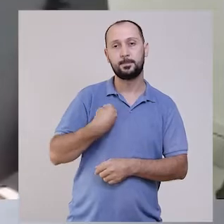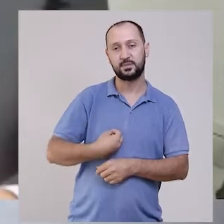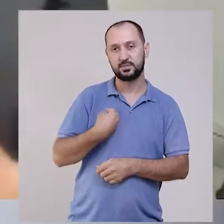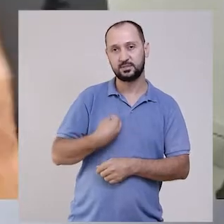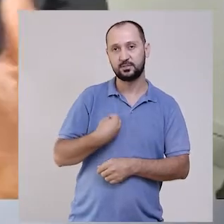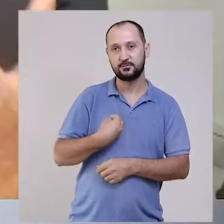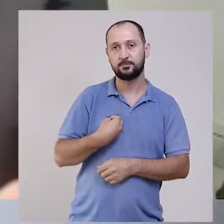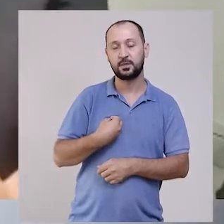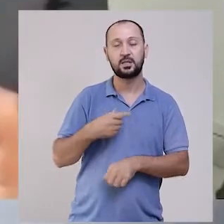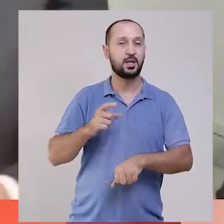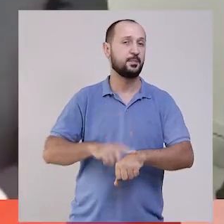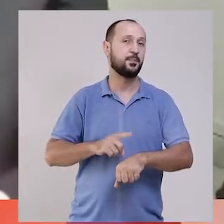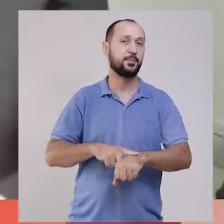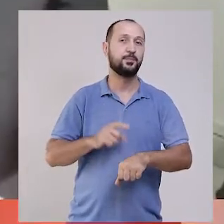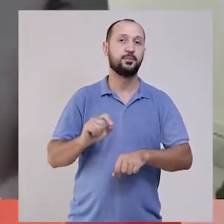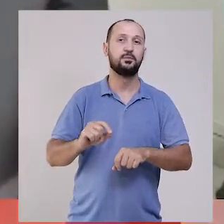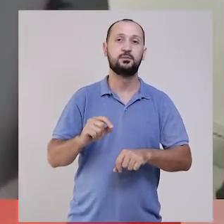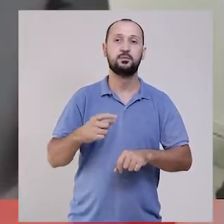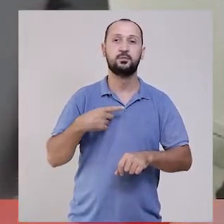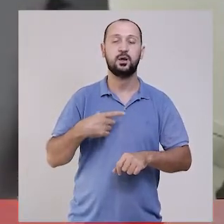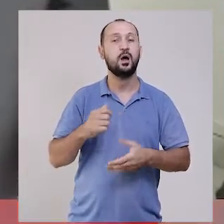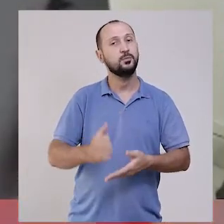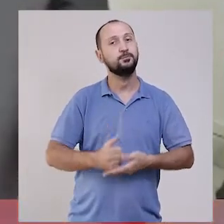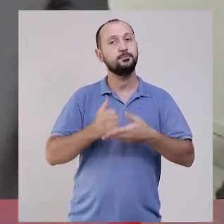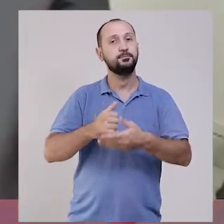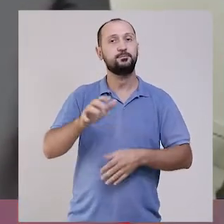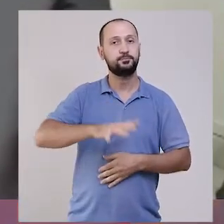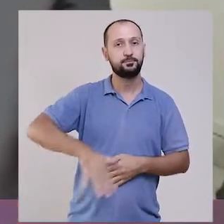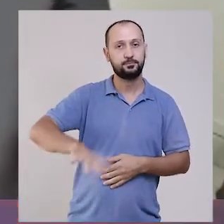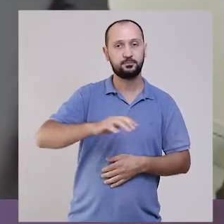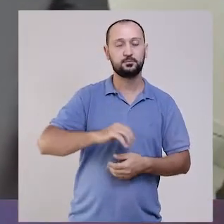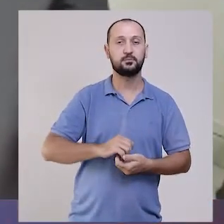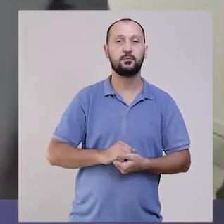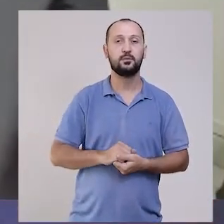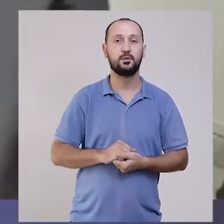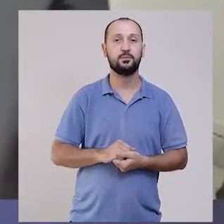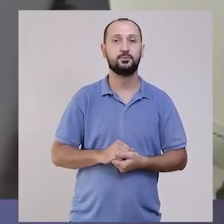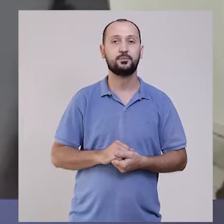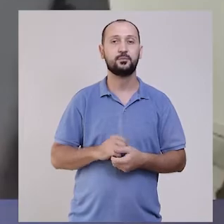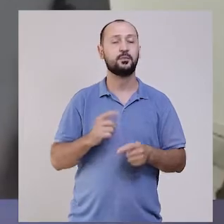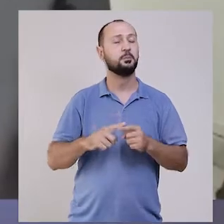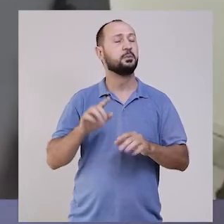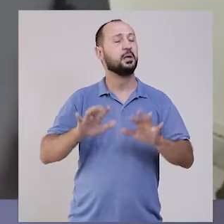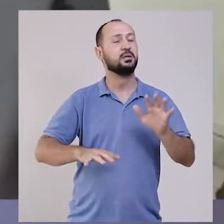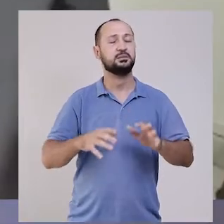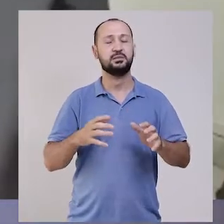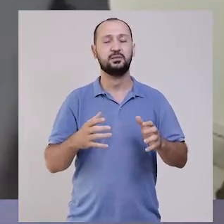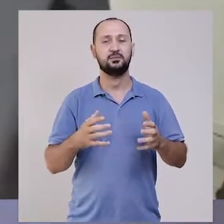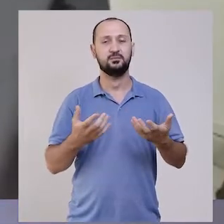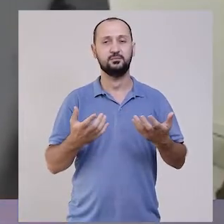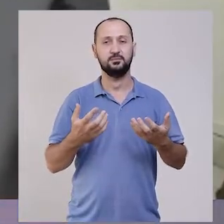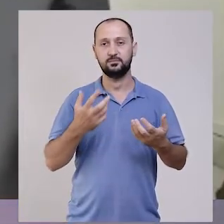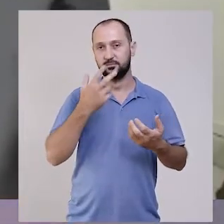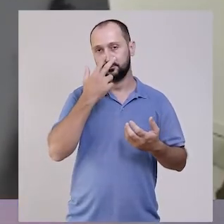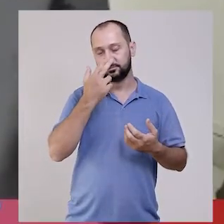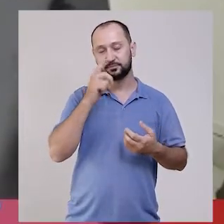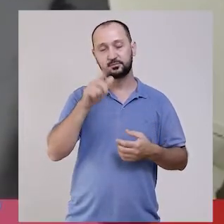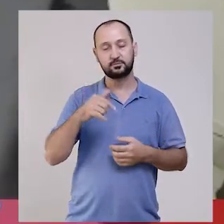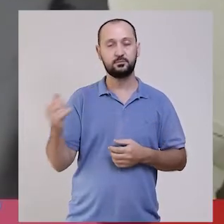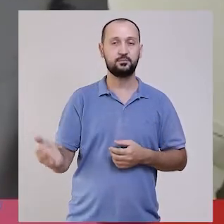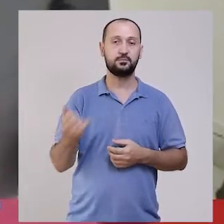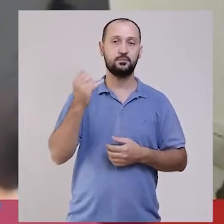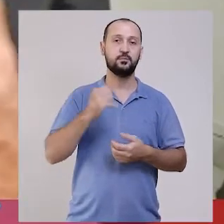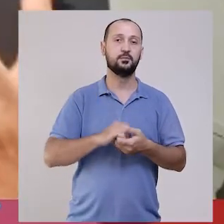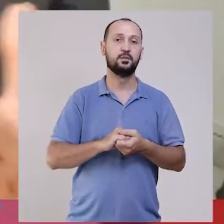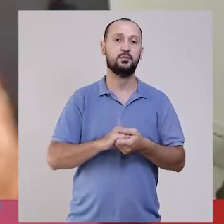momento, né, dando a sua contribuição. Muitas vezes a família é extremamente importante. Né? A família tem que